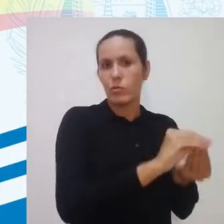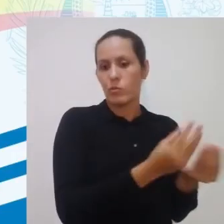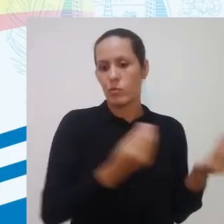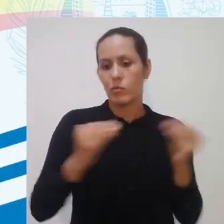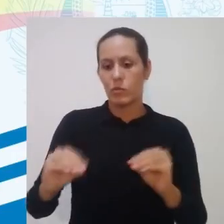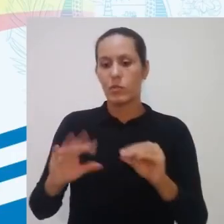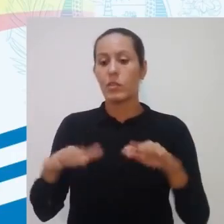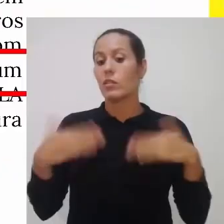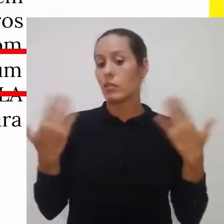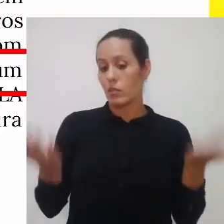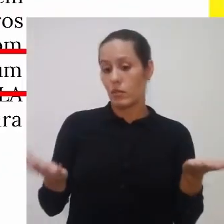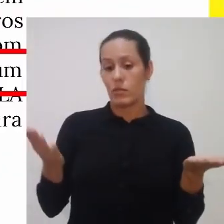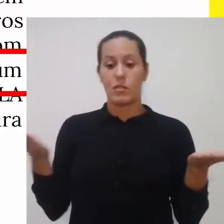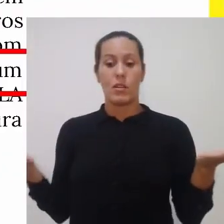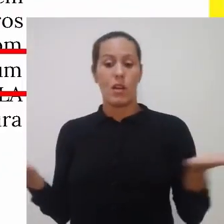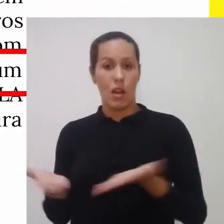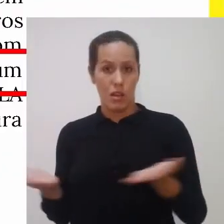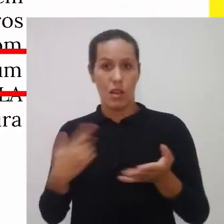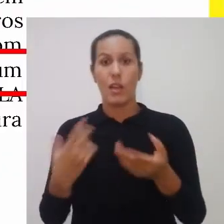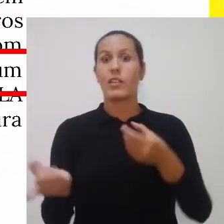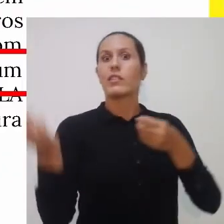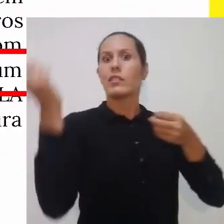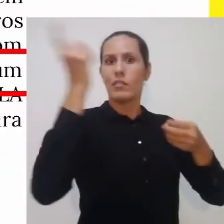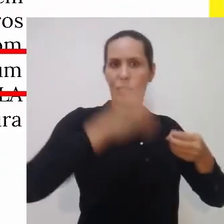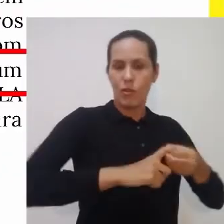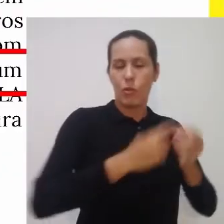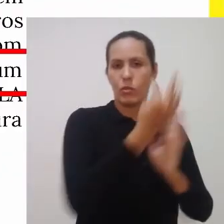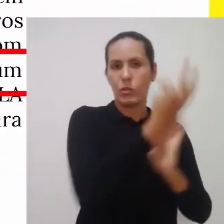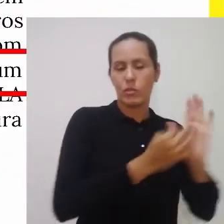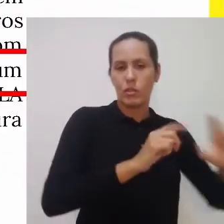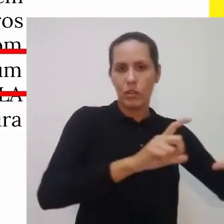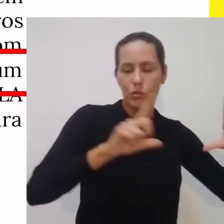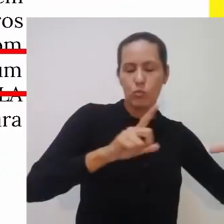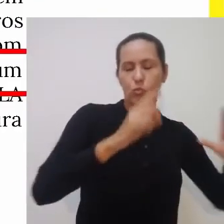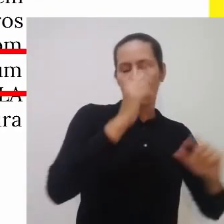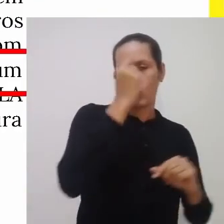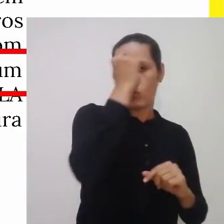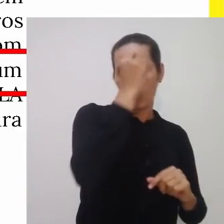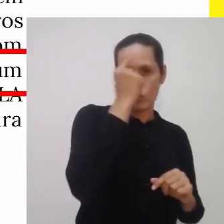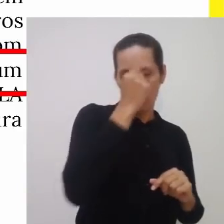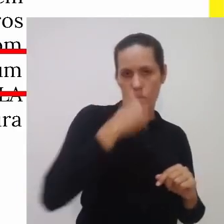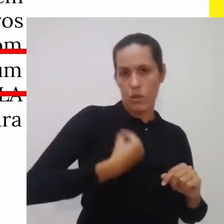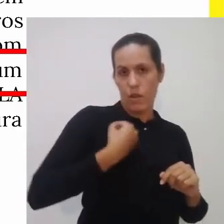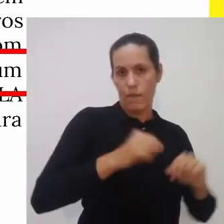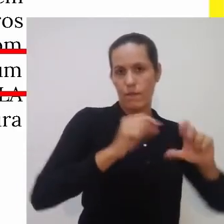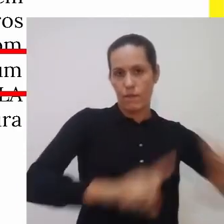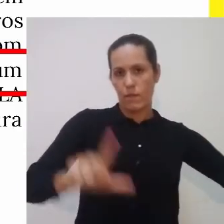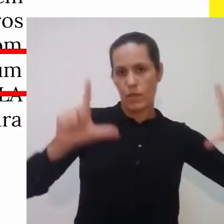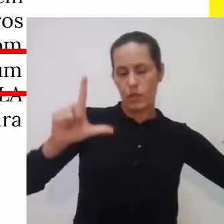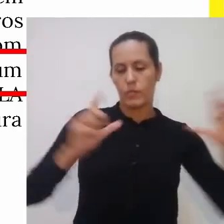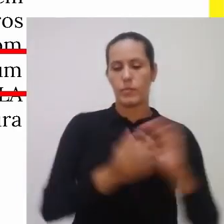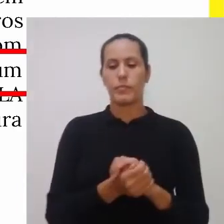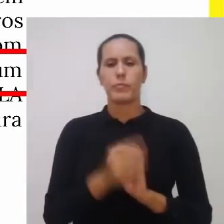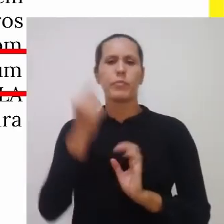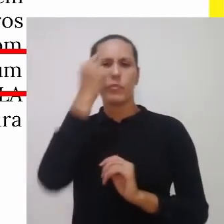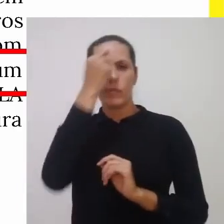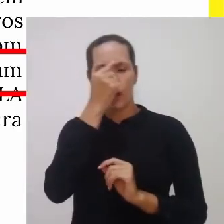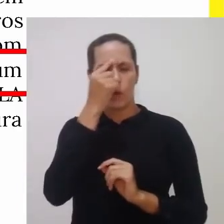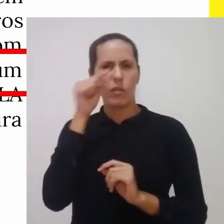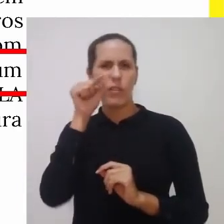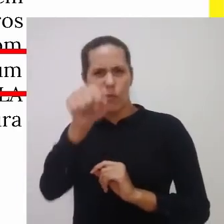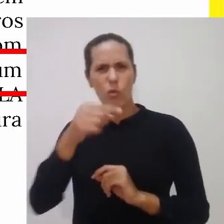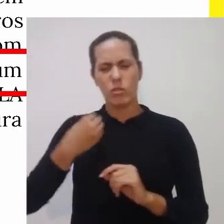Gilberto Costa escreveu. Então, a gente volta aqui, certo? Para o texto do Harry Potter que vai aparecer para vocês